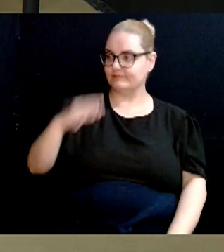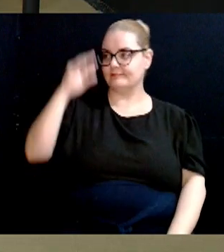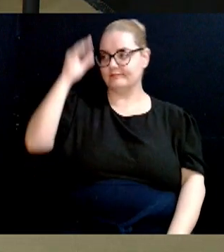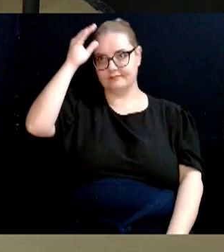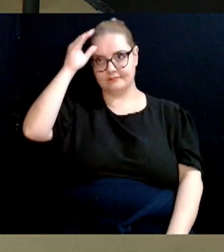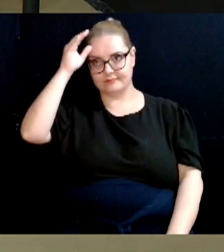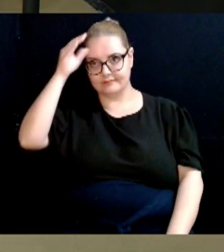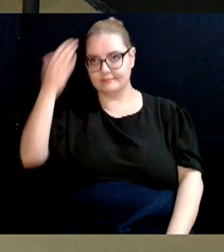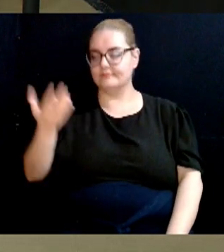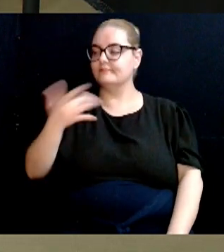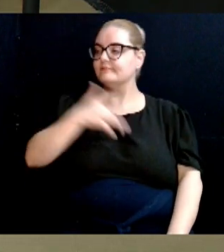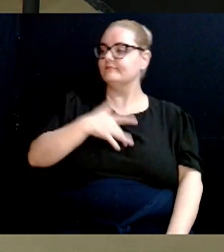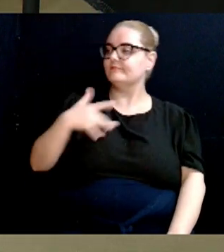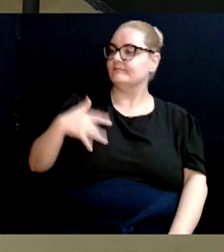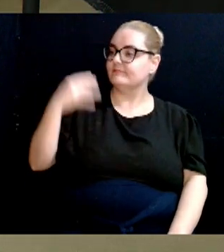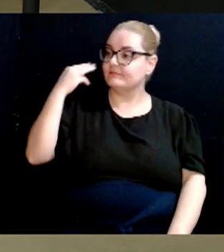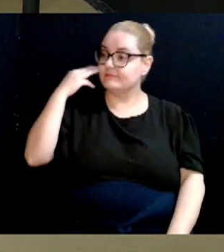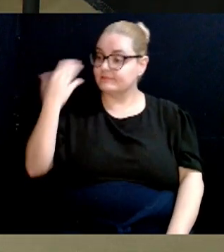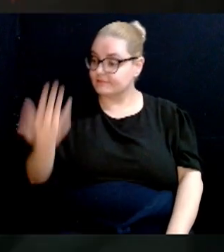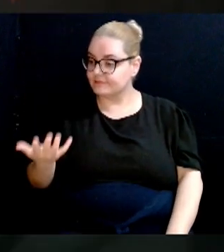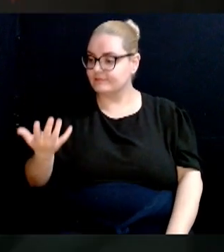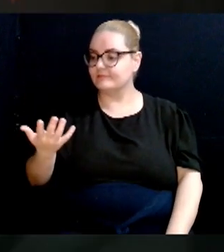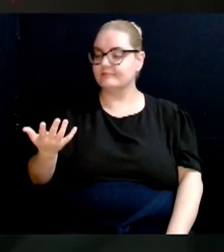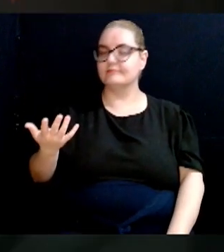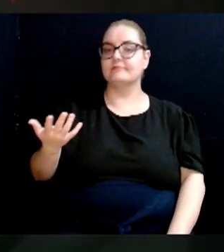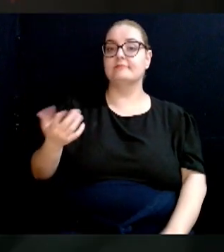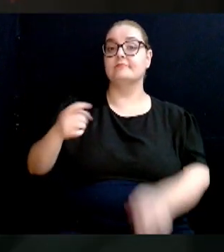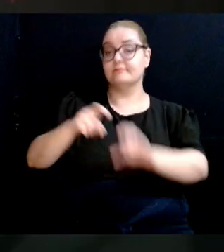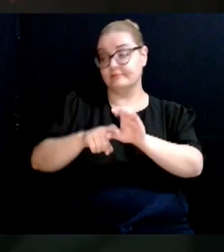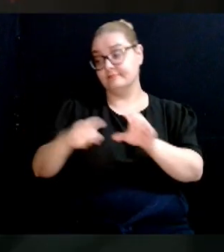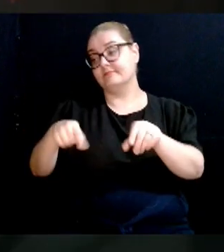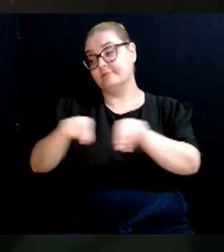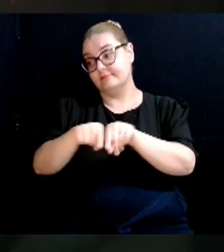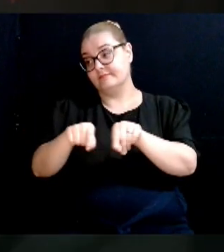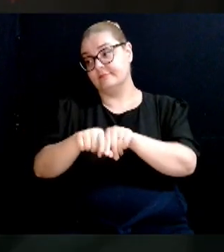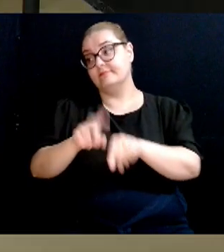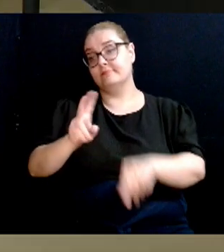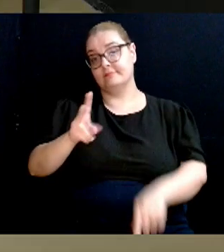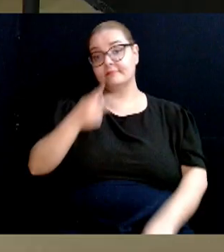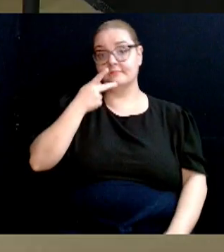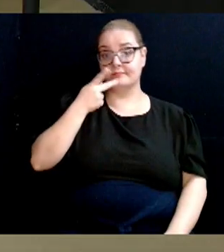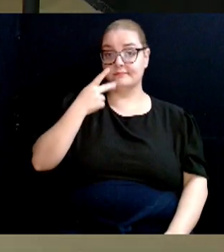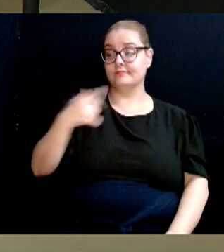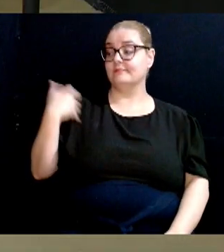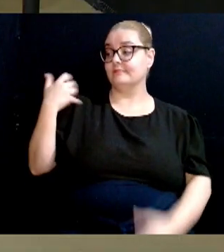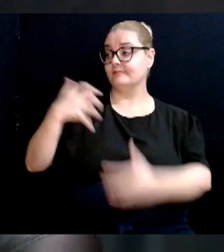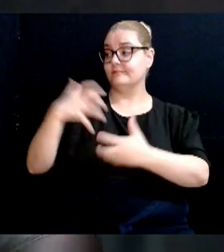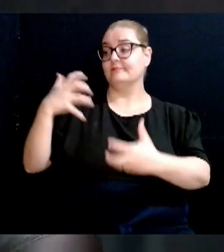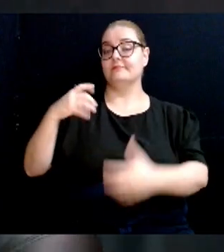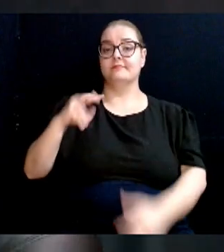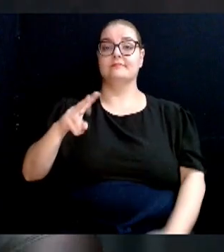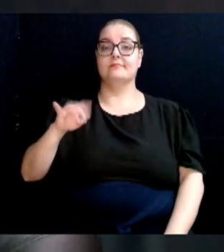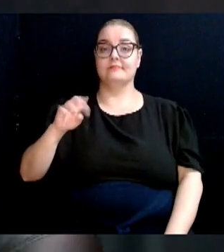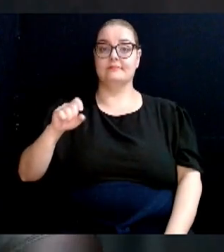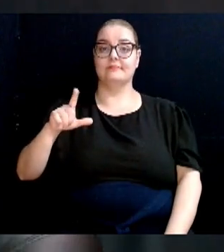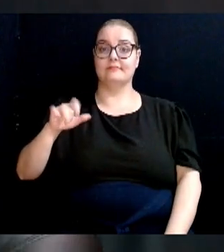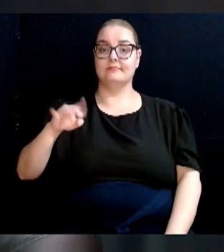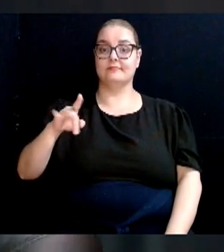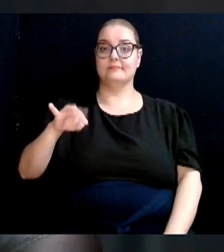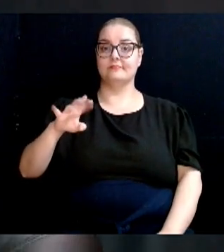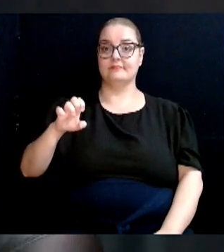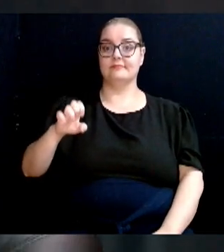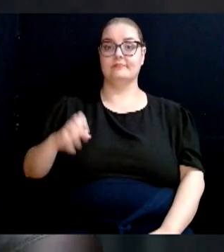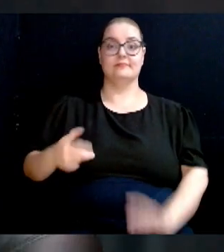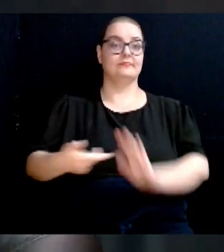saúde mental, né? E a autonomia que a gente tanto está falando e a vitalidade? Significa tudo, assim,